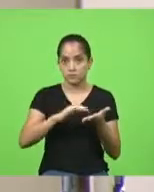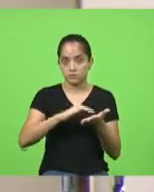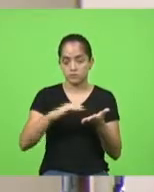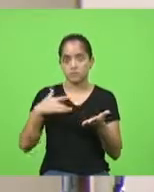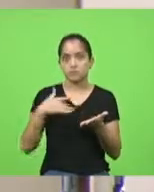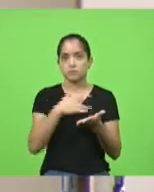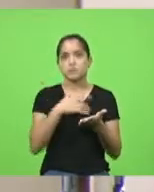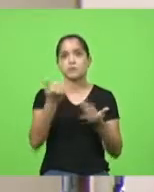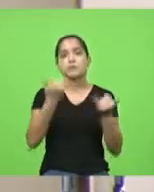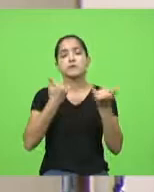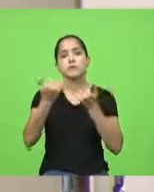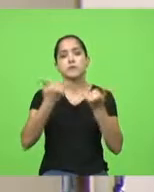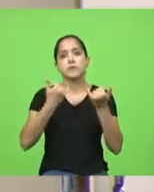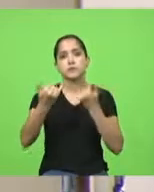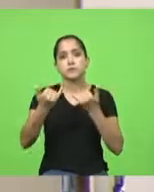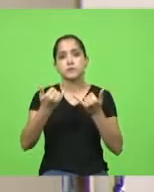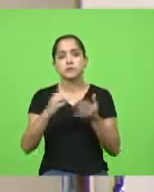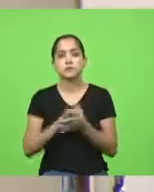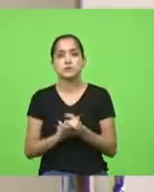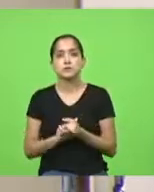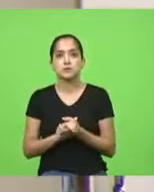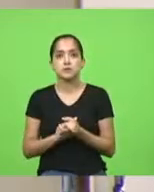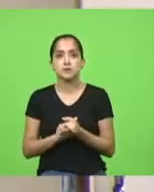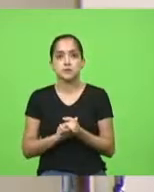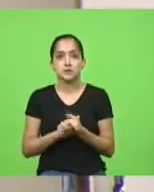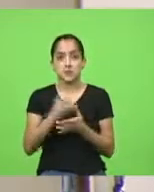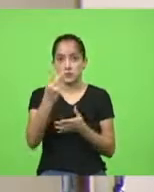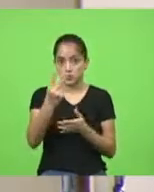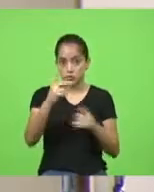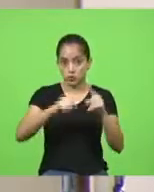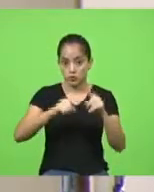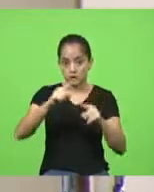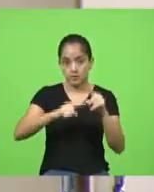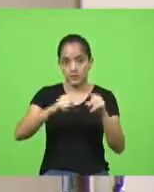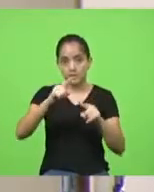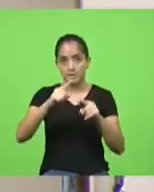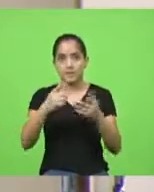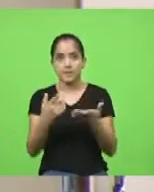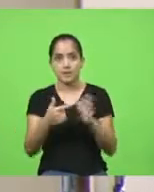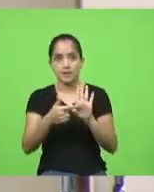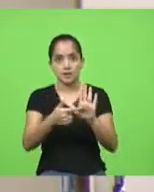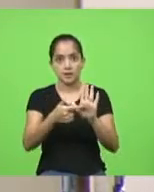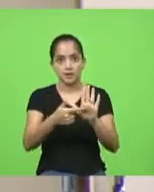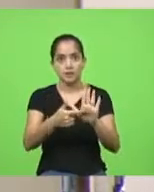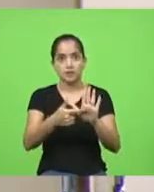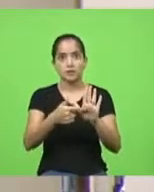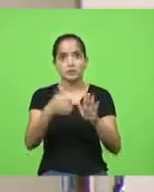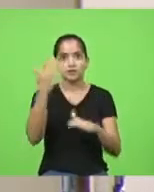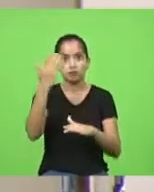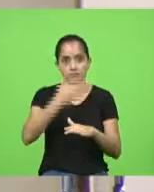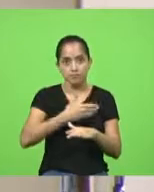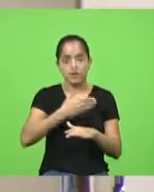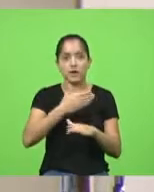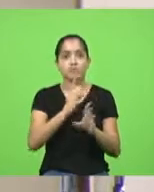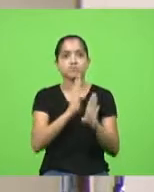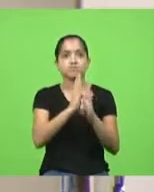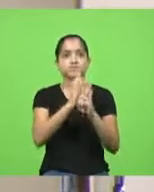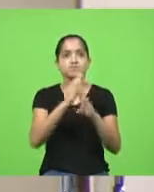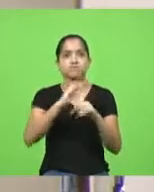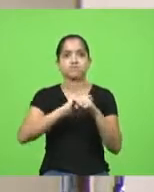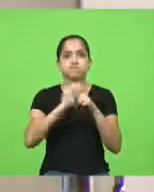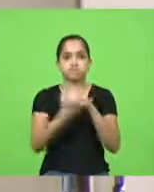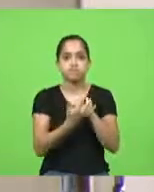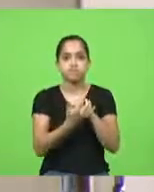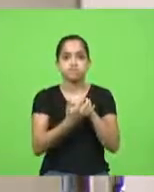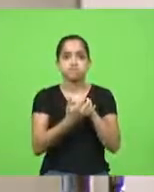Saúde informações acerca de dois equipamentos essenciais para diagnóstico de coronavírus que se encontram danificados no